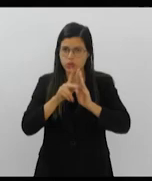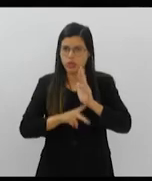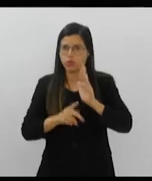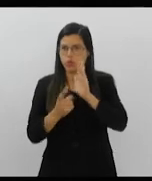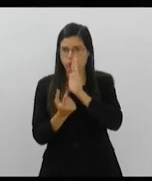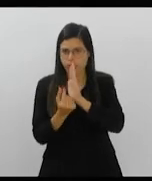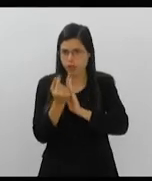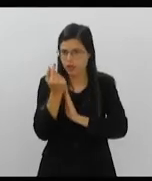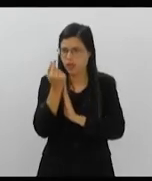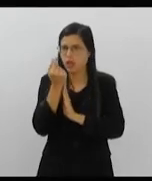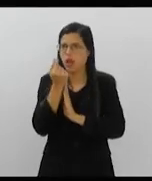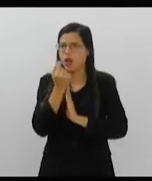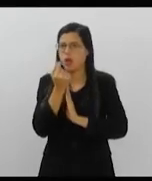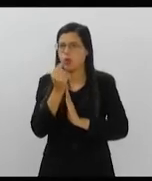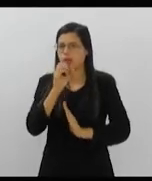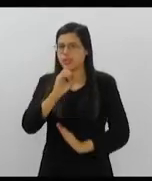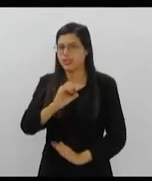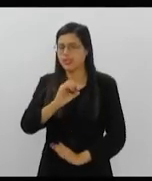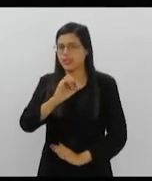de